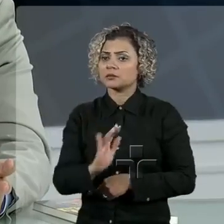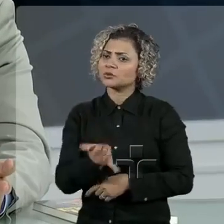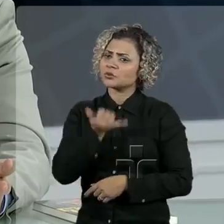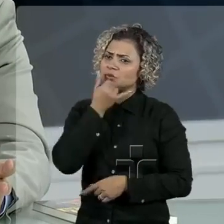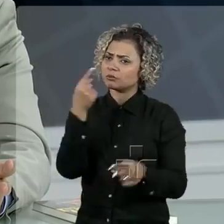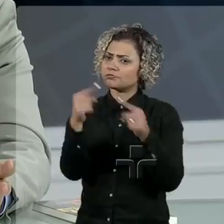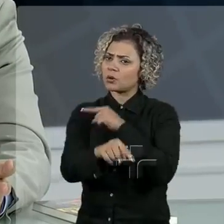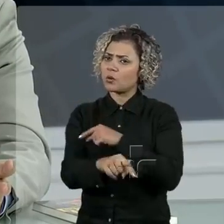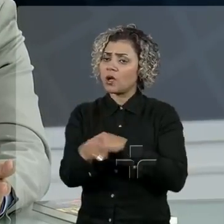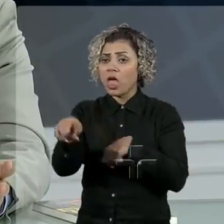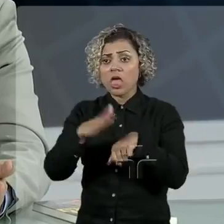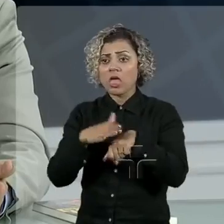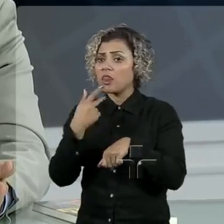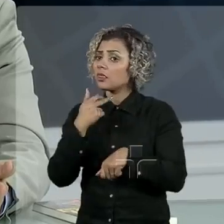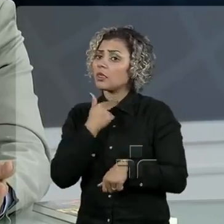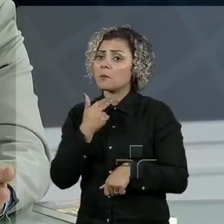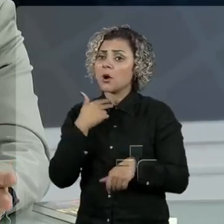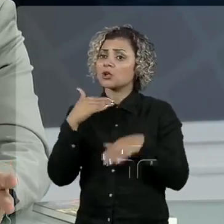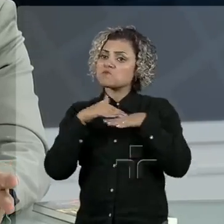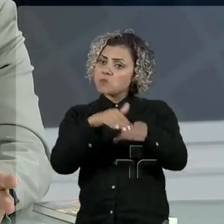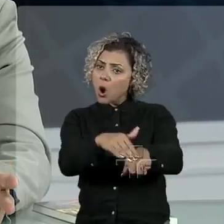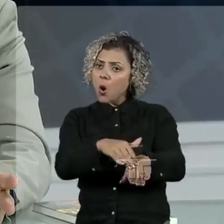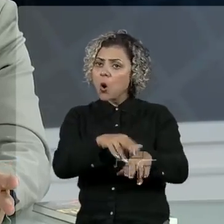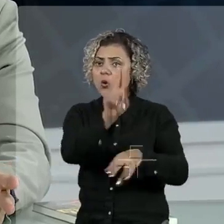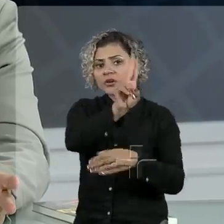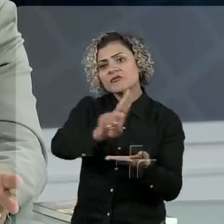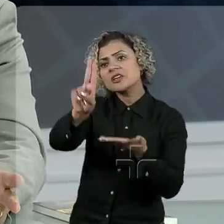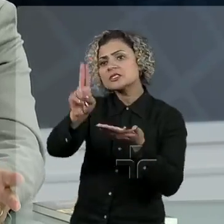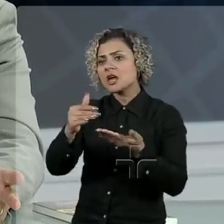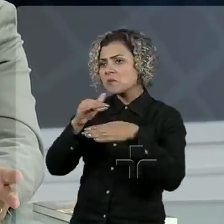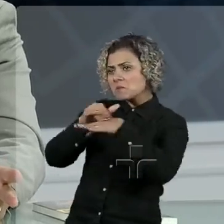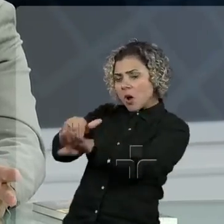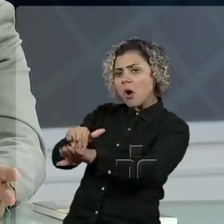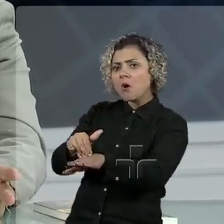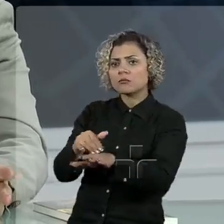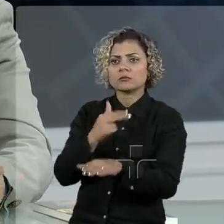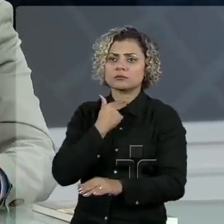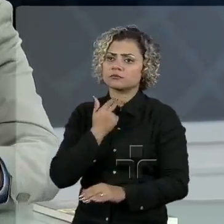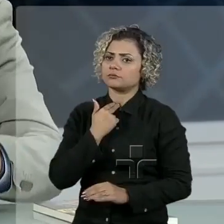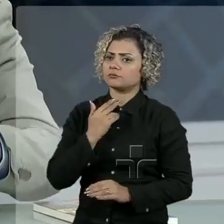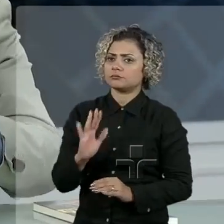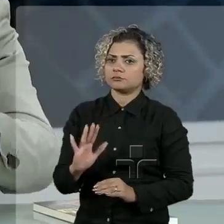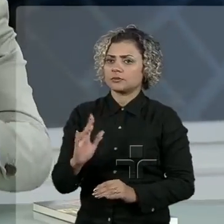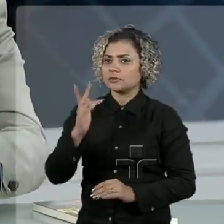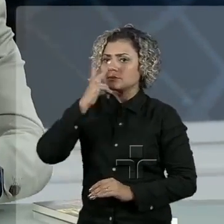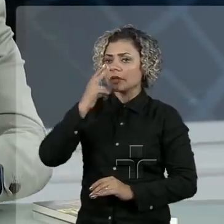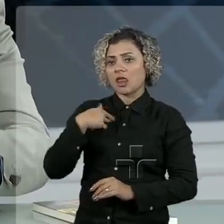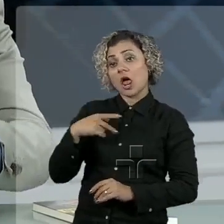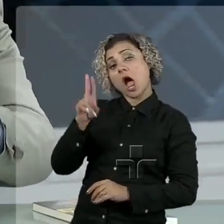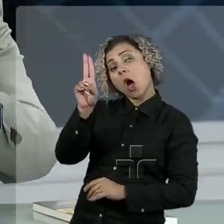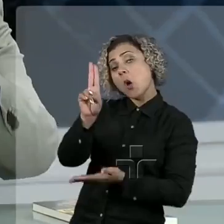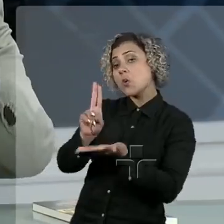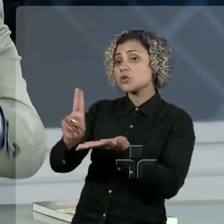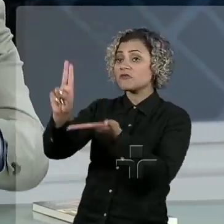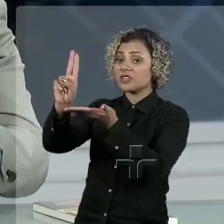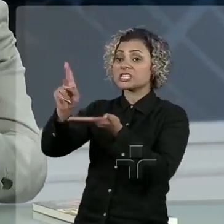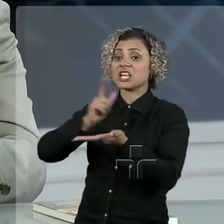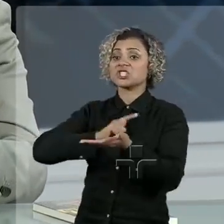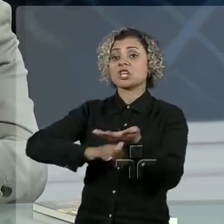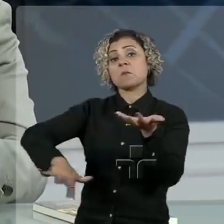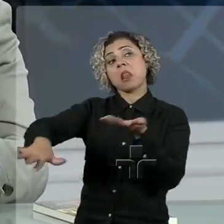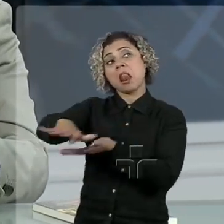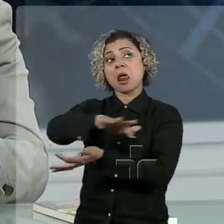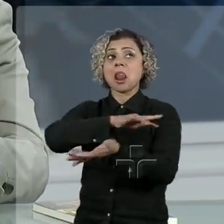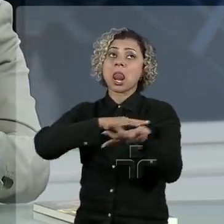pode agredir a universidade como eles agrediram, no sentido de dizer que tinha balbúrdia